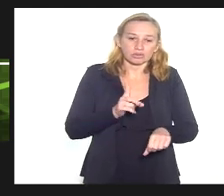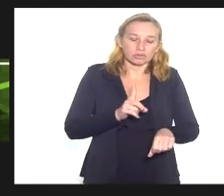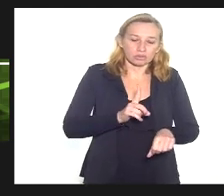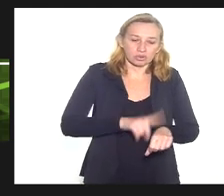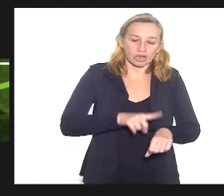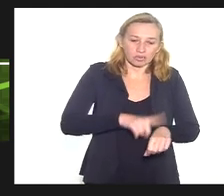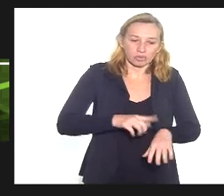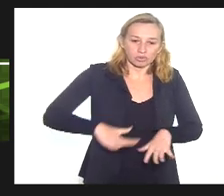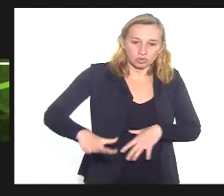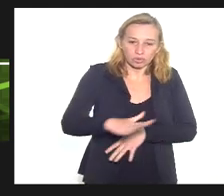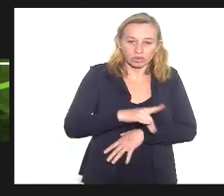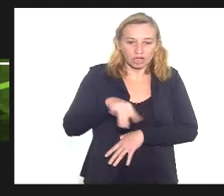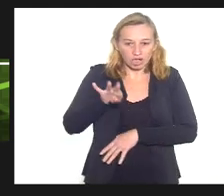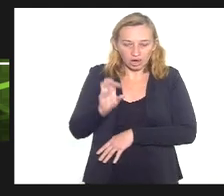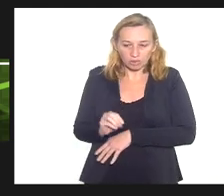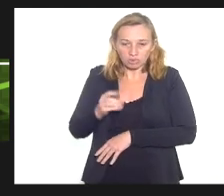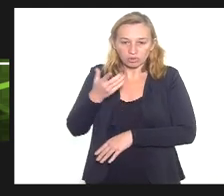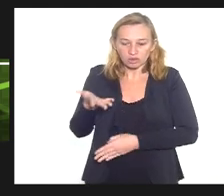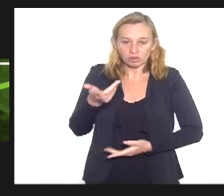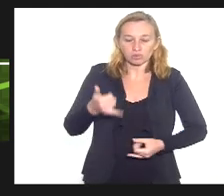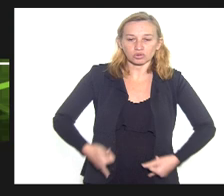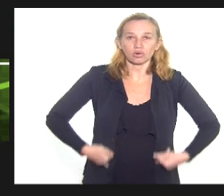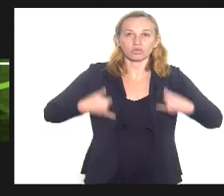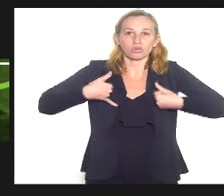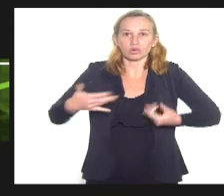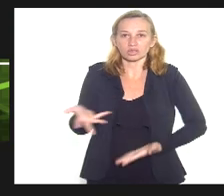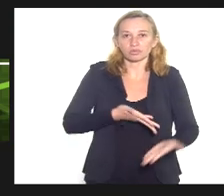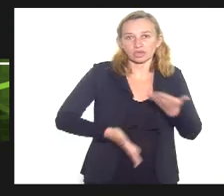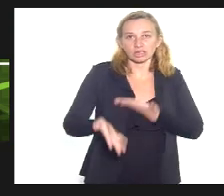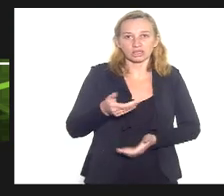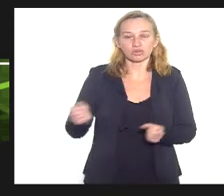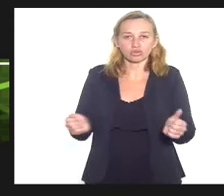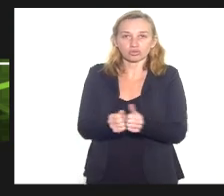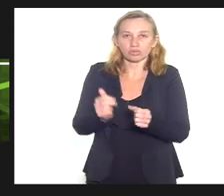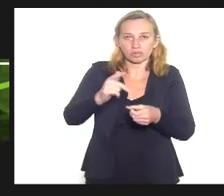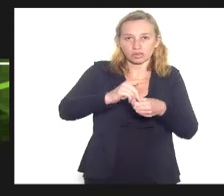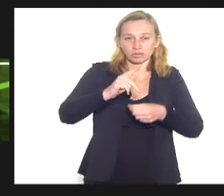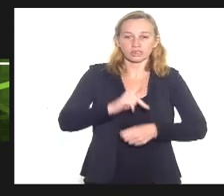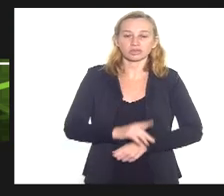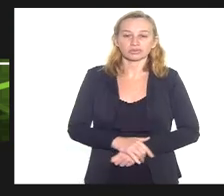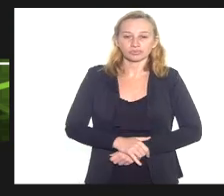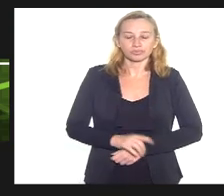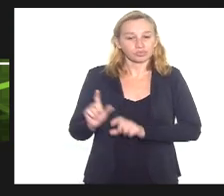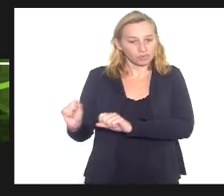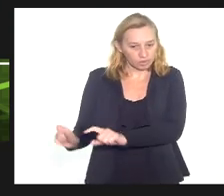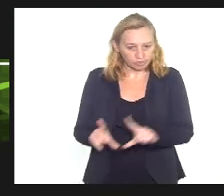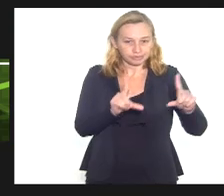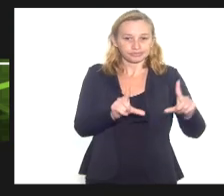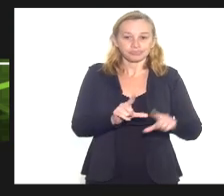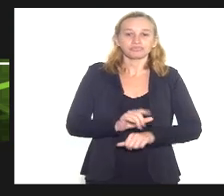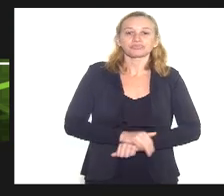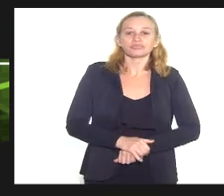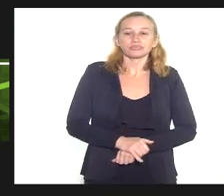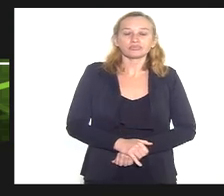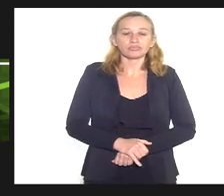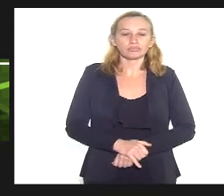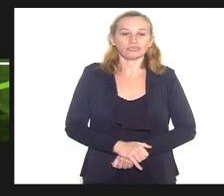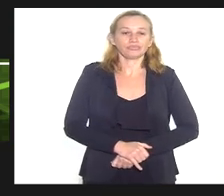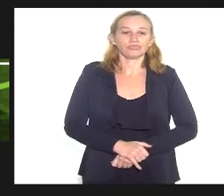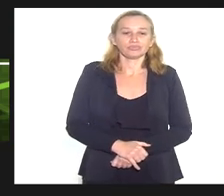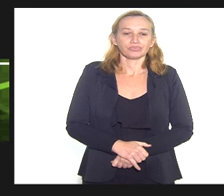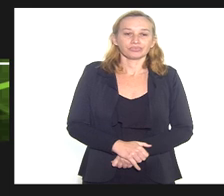Roncador. Temos muito orgulho de sermos parceiros neste ativo da Petrobras. Próximo slide.